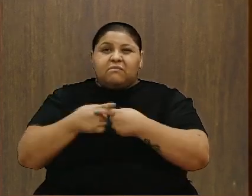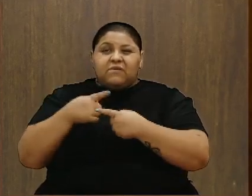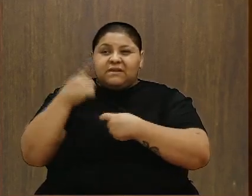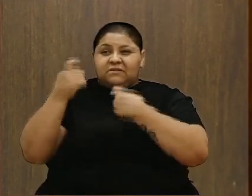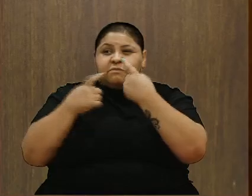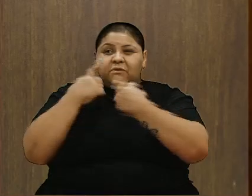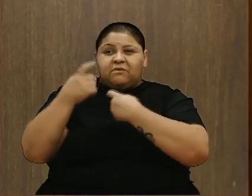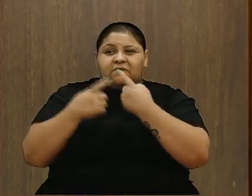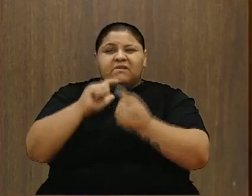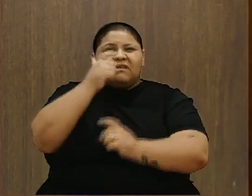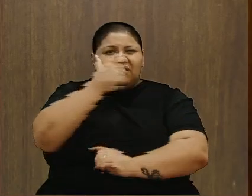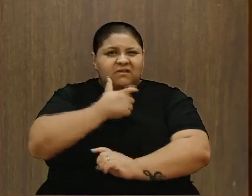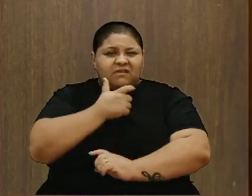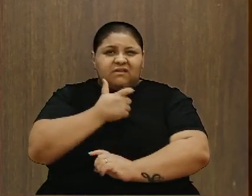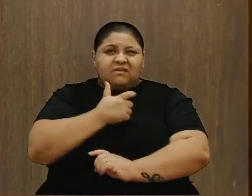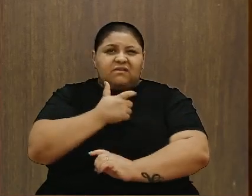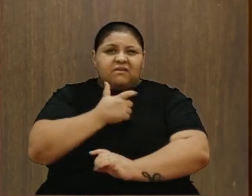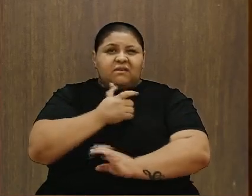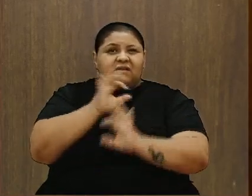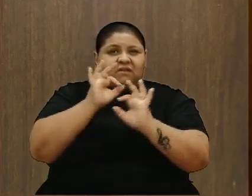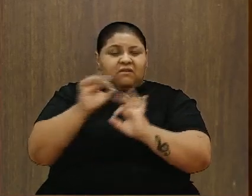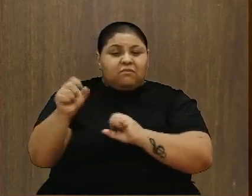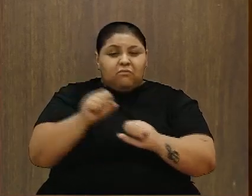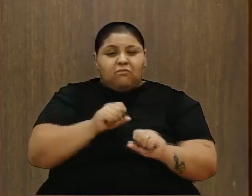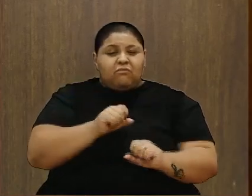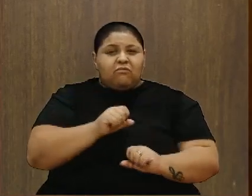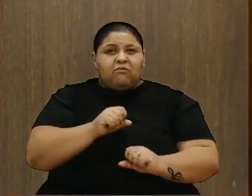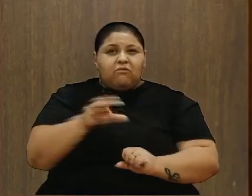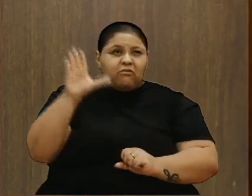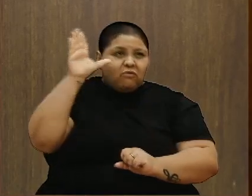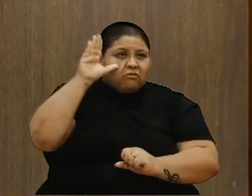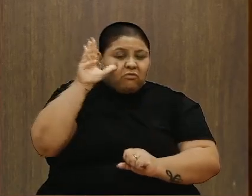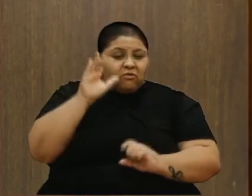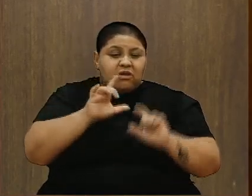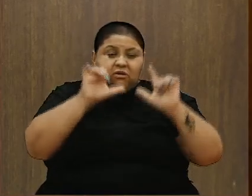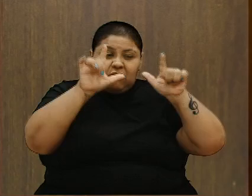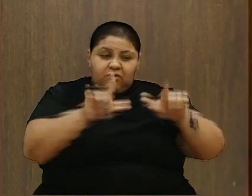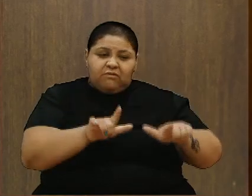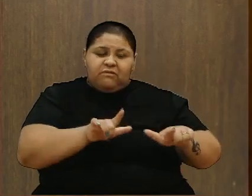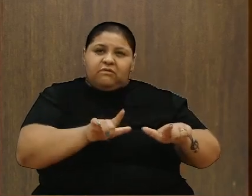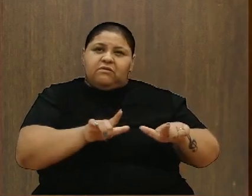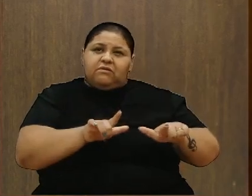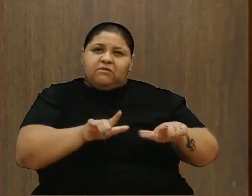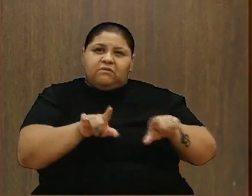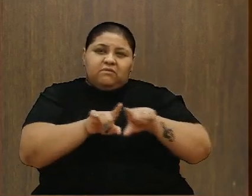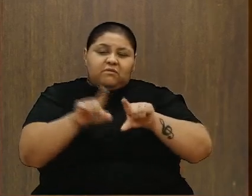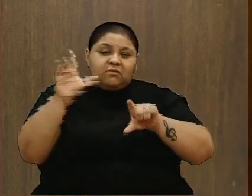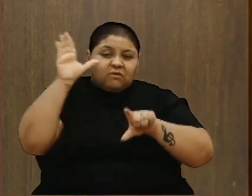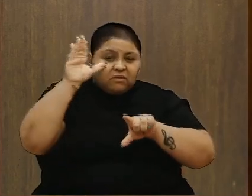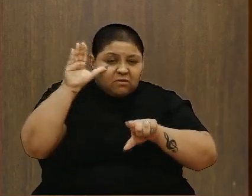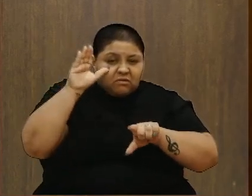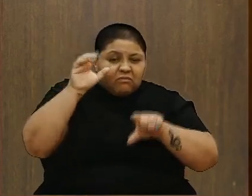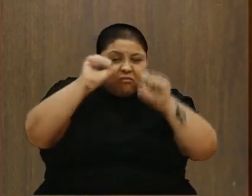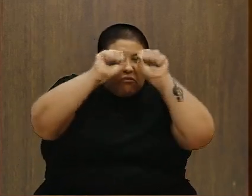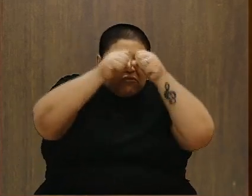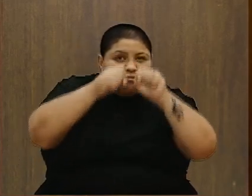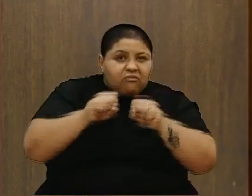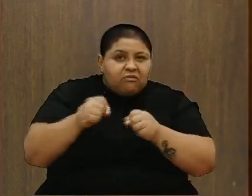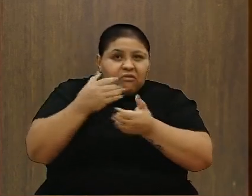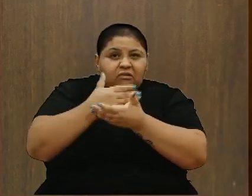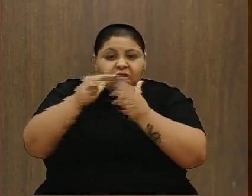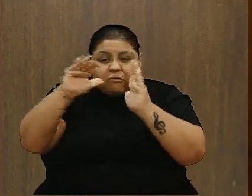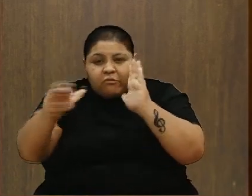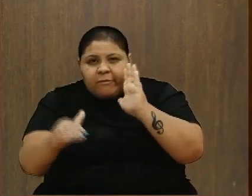preocupação. Eu acho que nada mais justo do que a gente puder verificar o local e, mais do que isso, observar a deterioração. A parte de